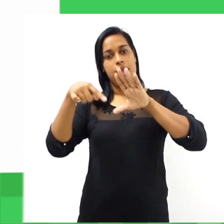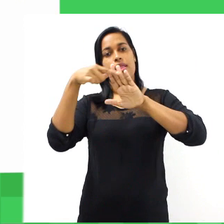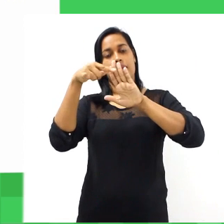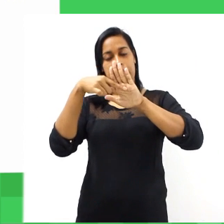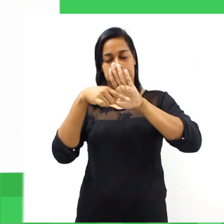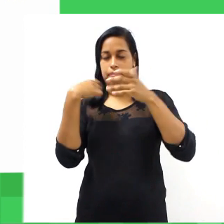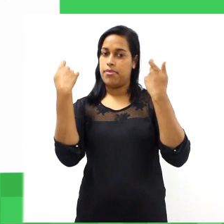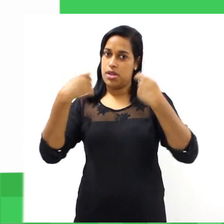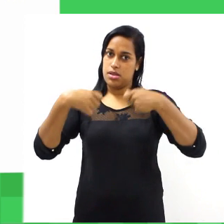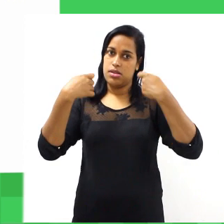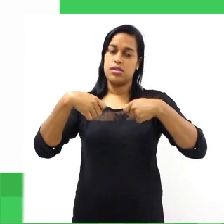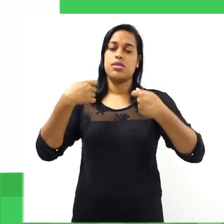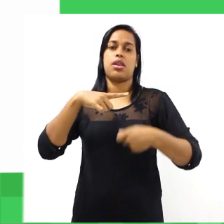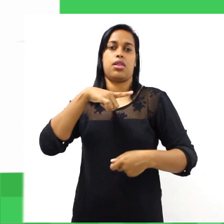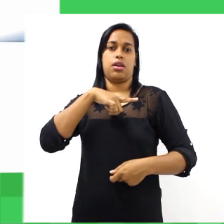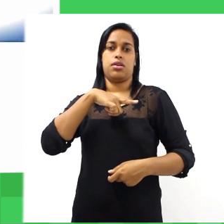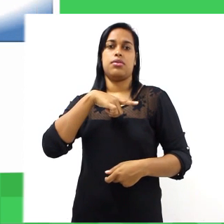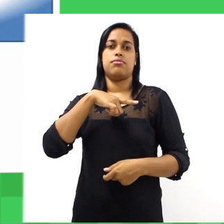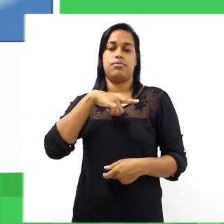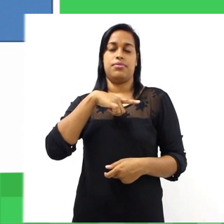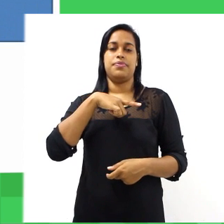dados.